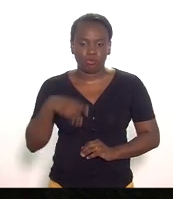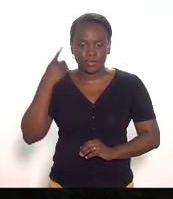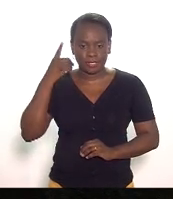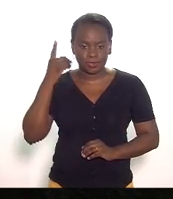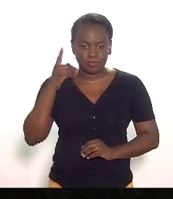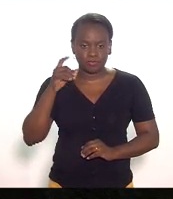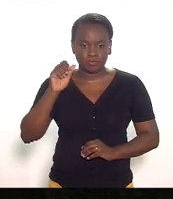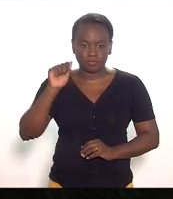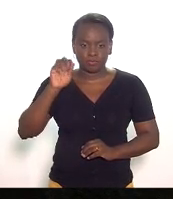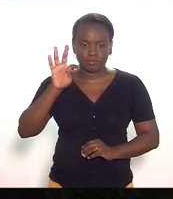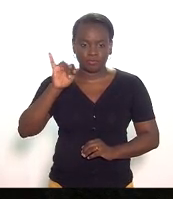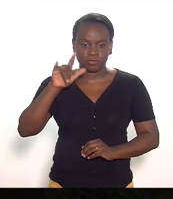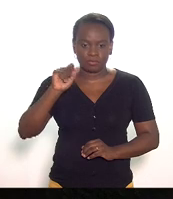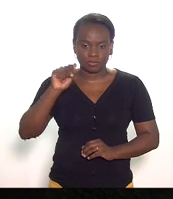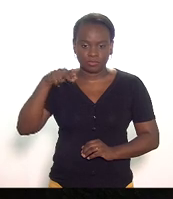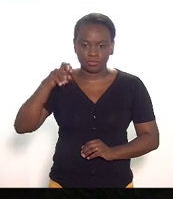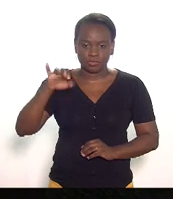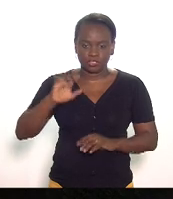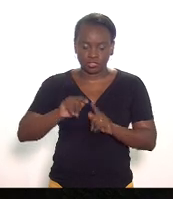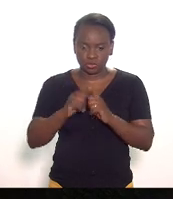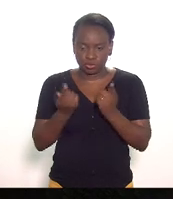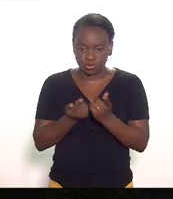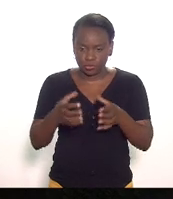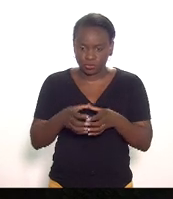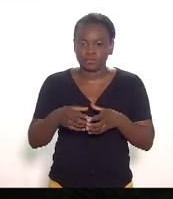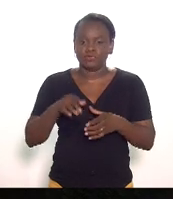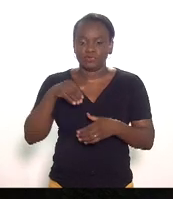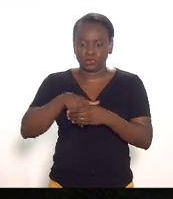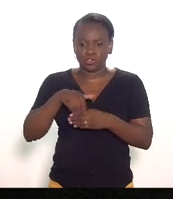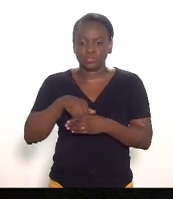Deputado Atila Nunes votou sim no grupo.